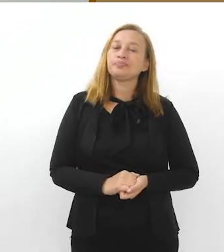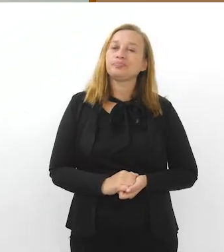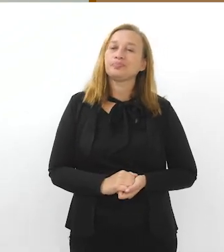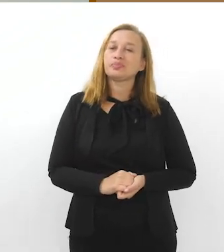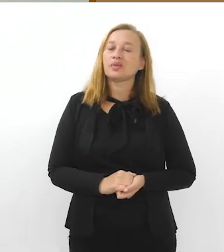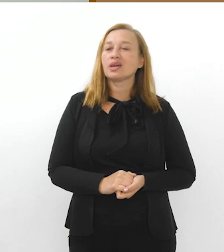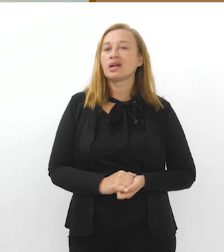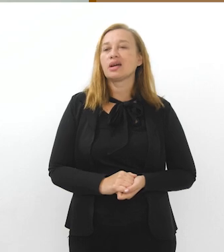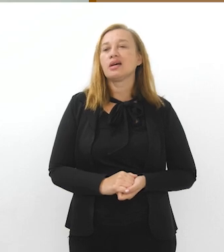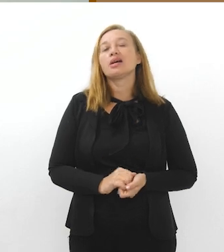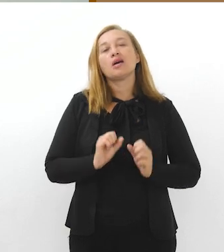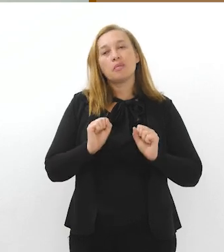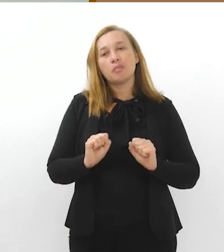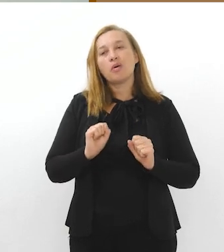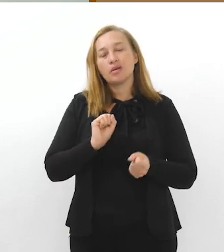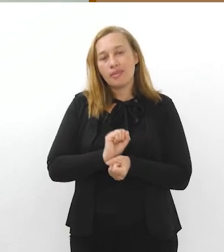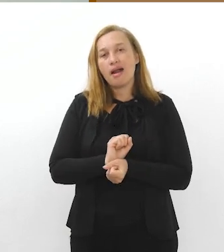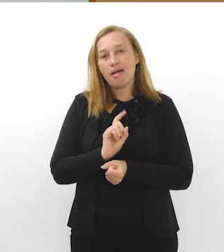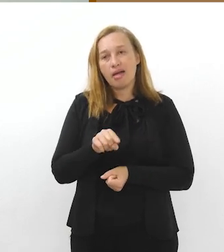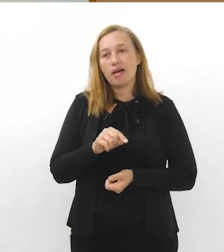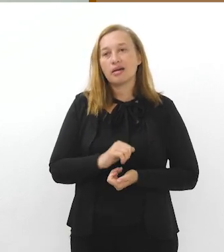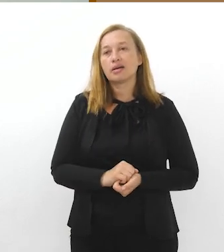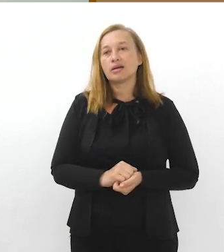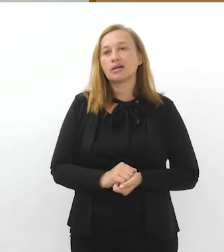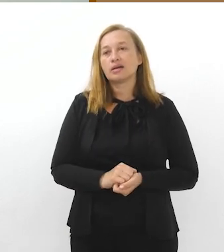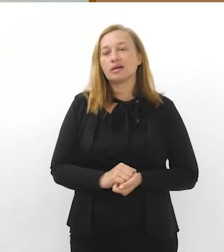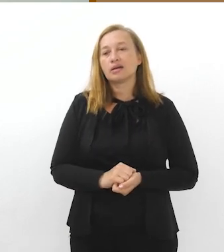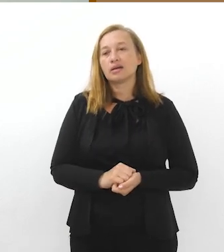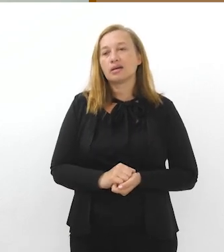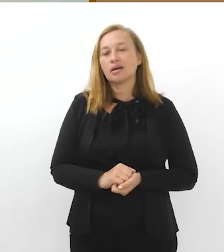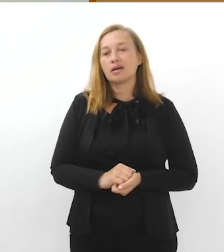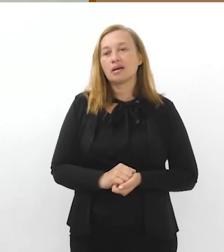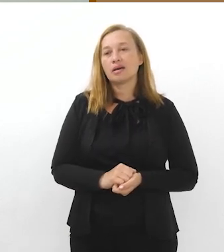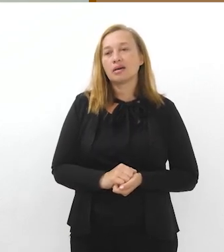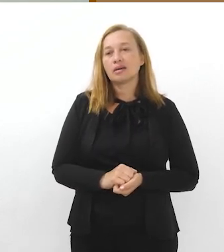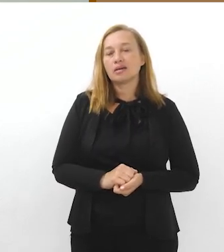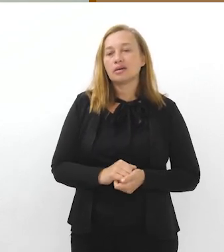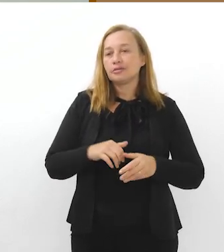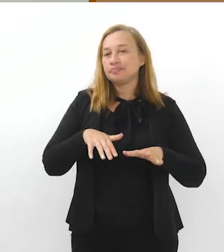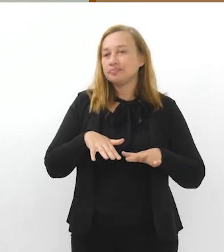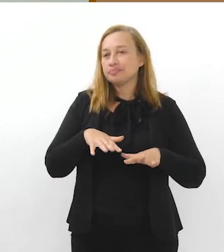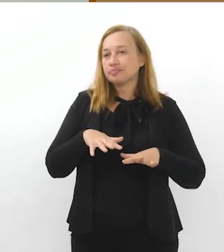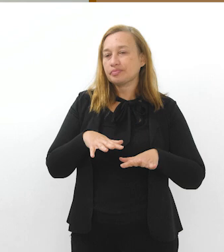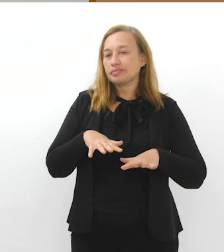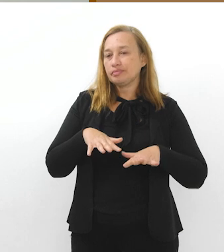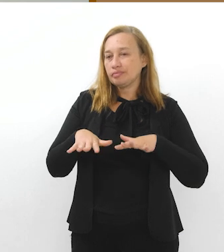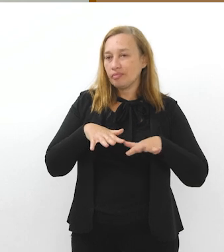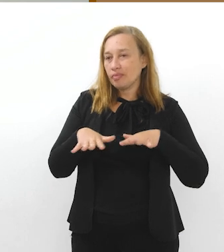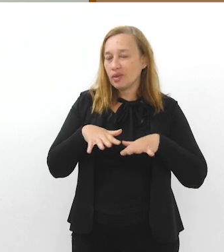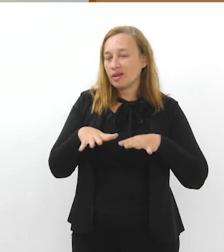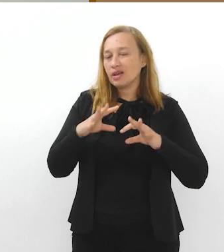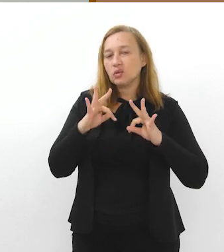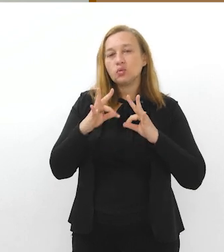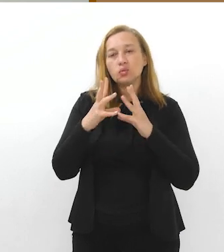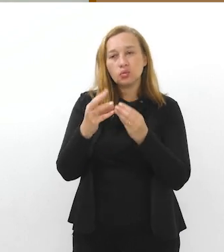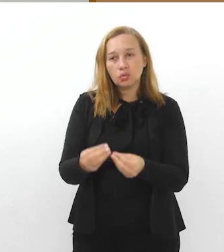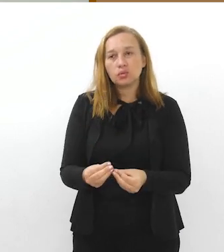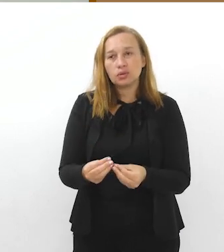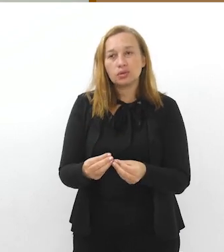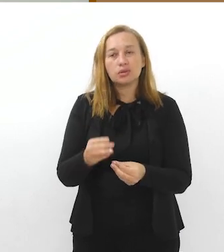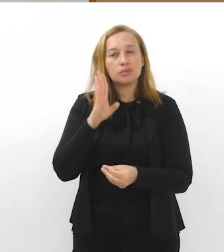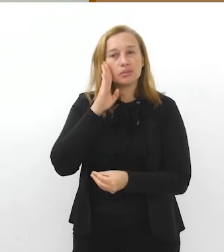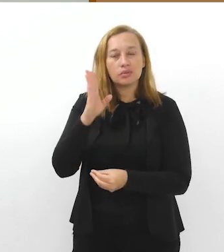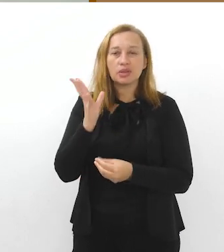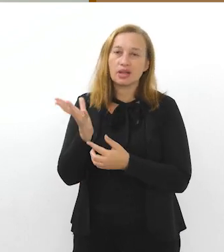Ter condicionamento. Então, é isso. Eu acho que a gente não pode parar, né? O que me move